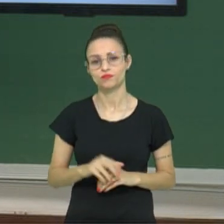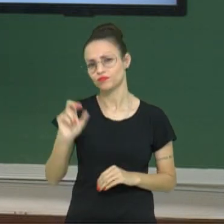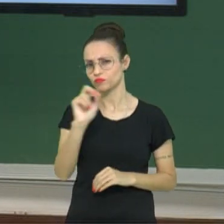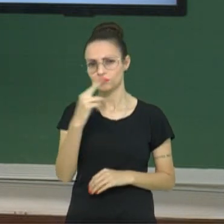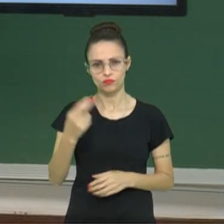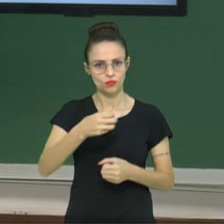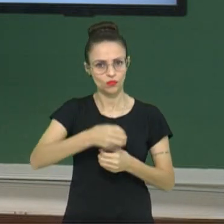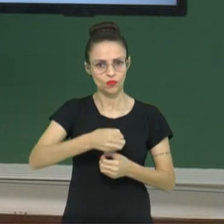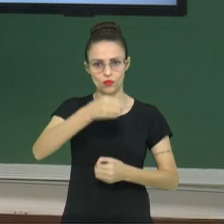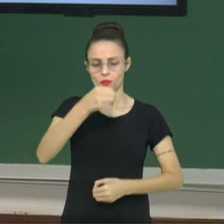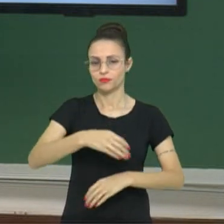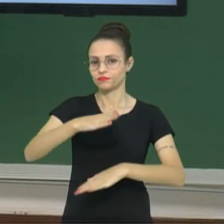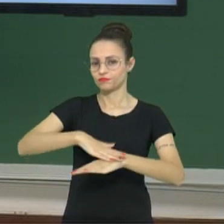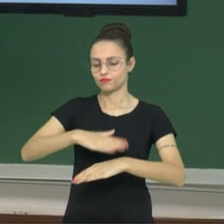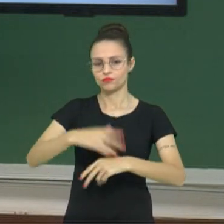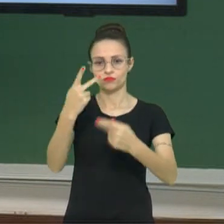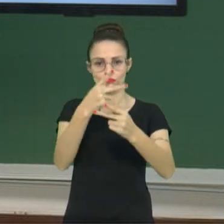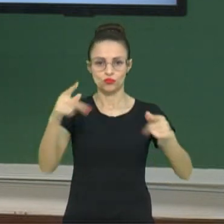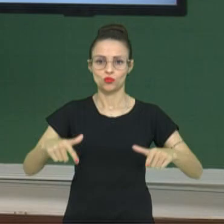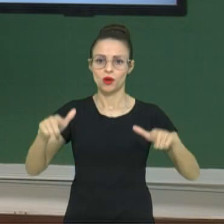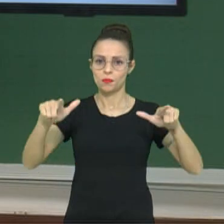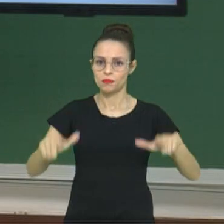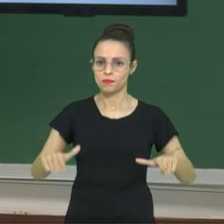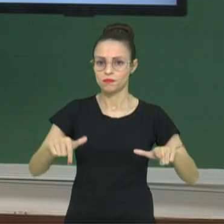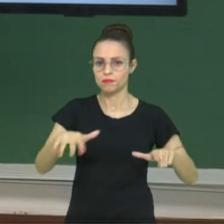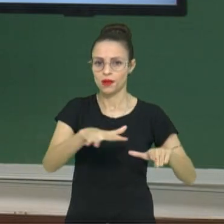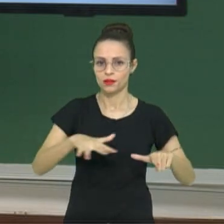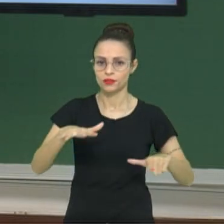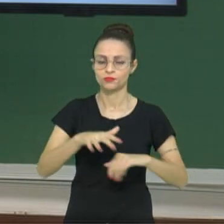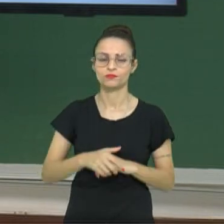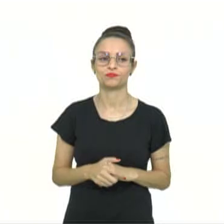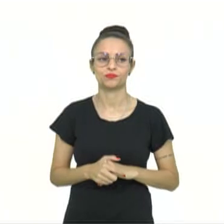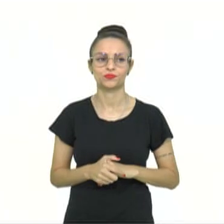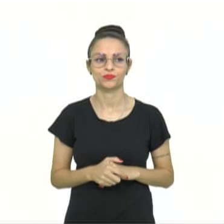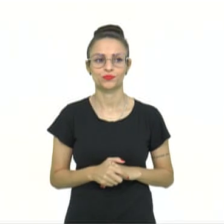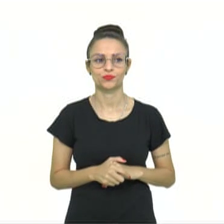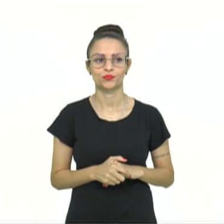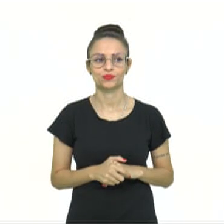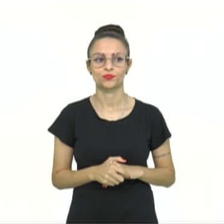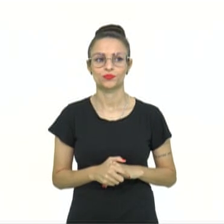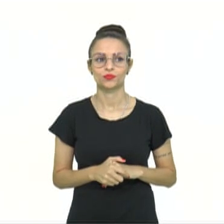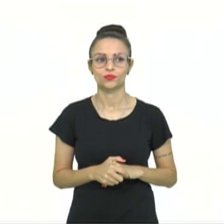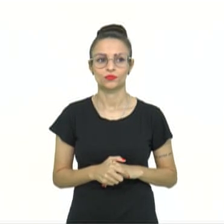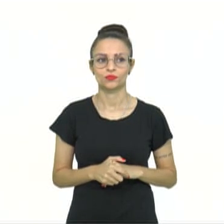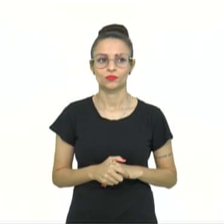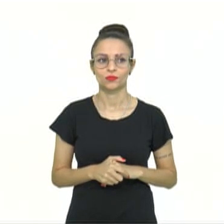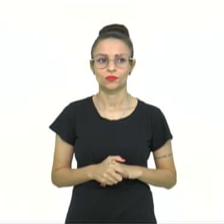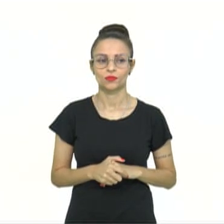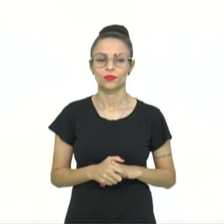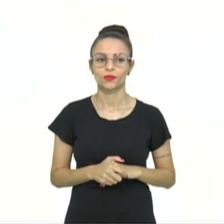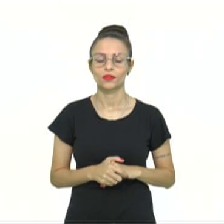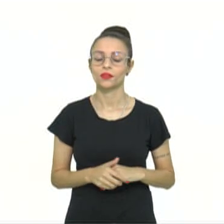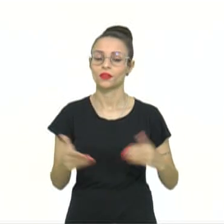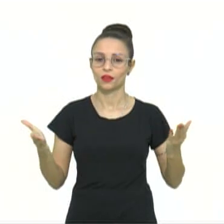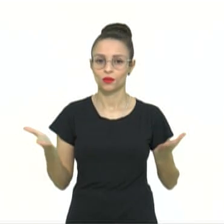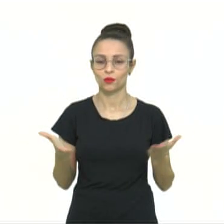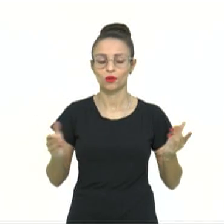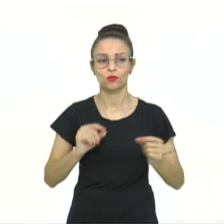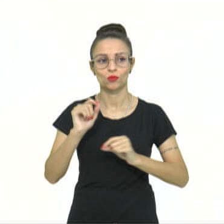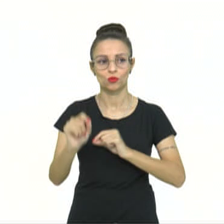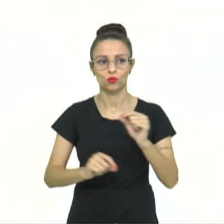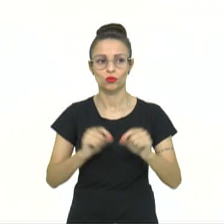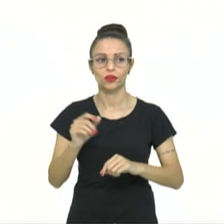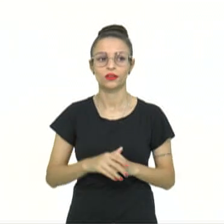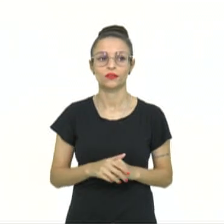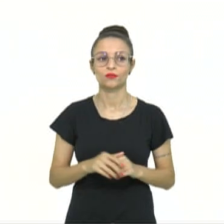bastão, no qual você utilizou na sua maquete da aula anterior. Aí agora, você vai colocar, né, colocando